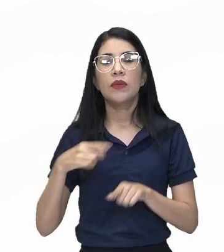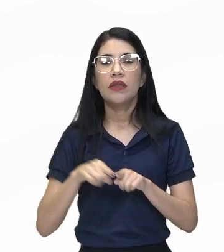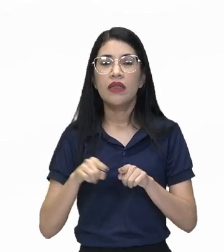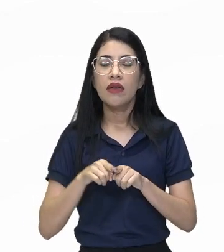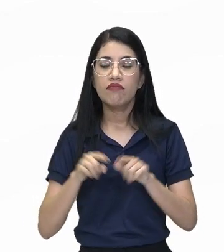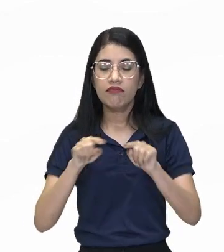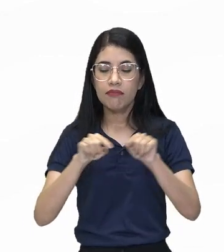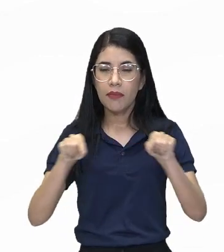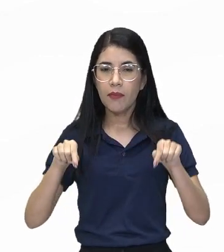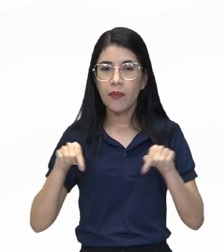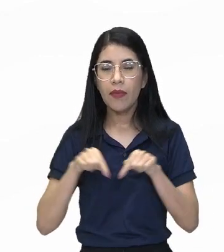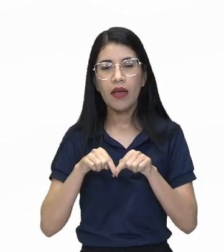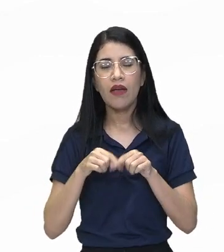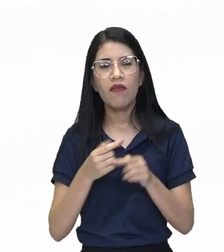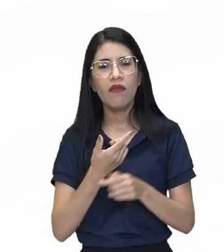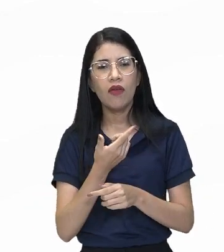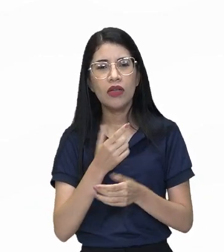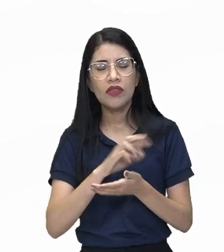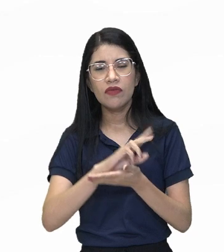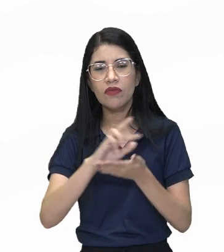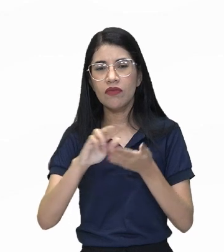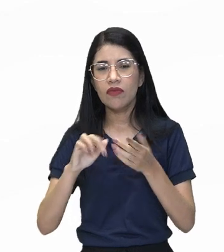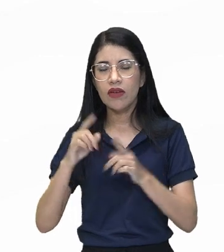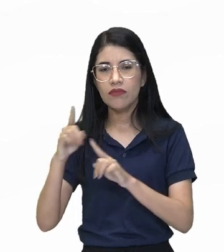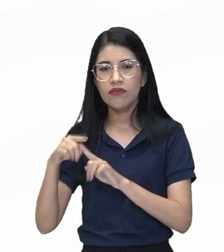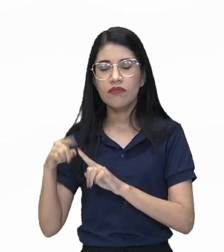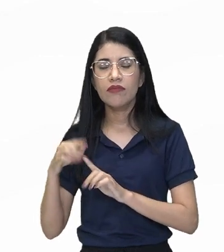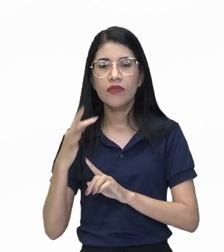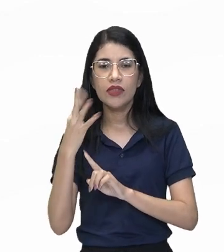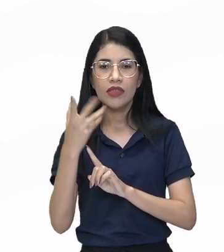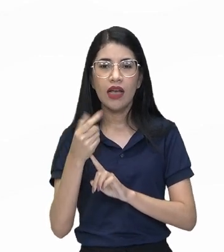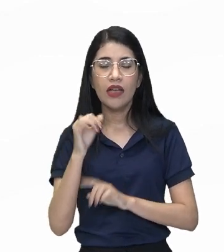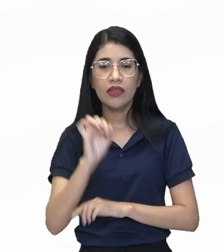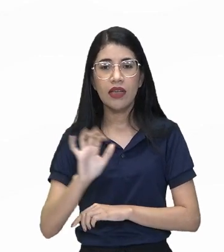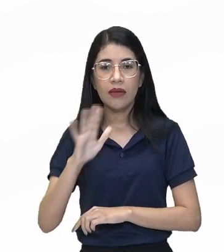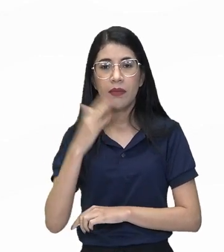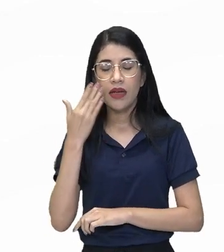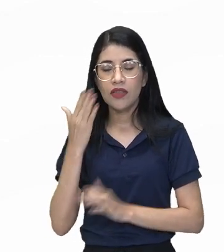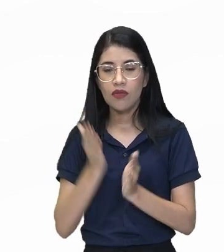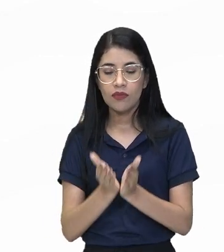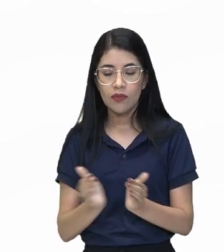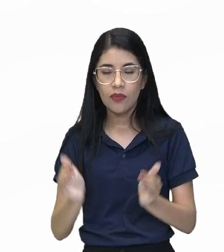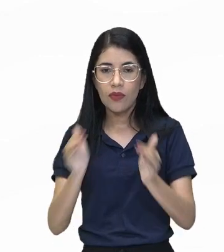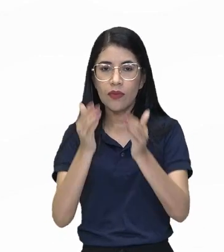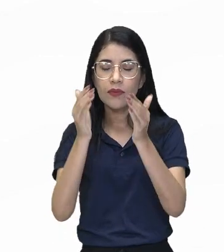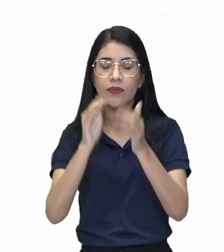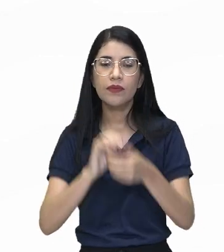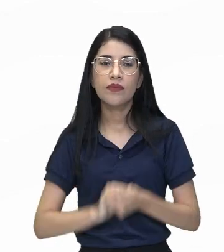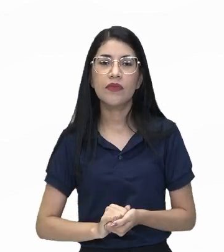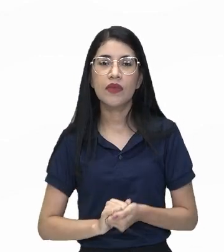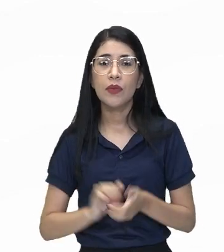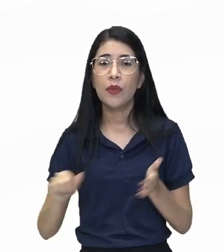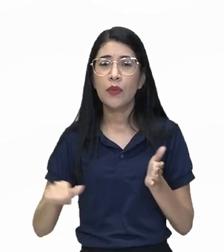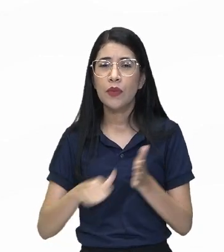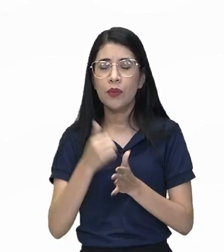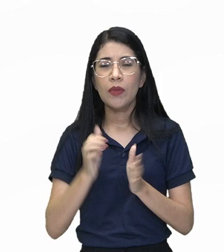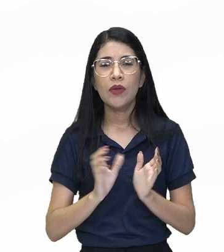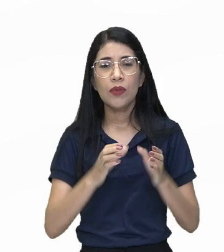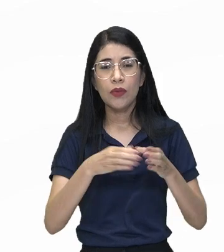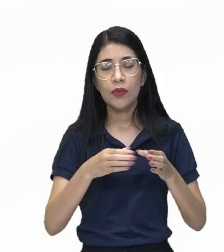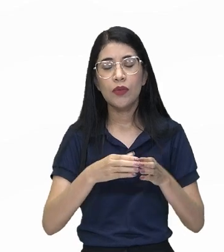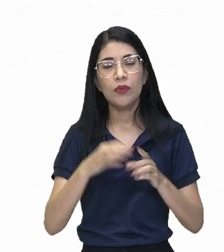e muitos outros tipos de arte. A gente tem aí até a imagem das cerâmicas. Os primeiros artesãos no